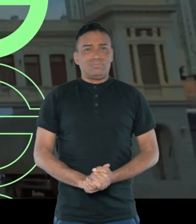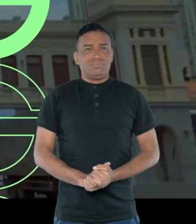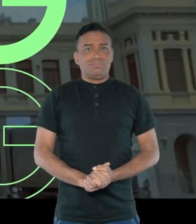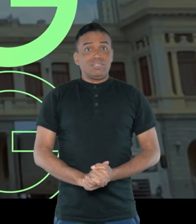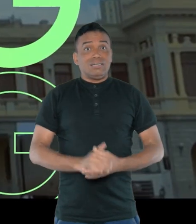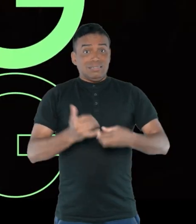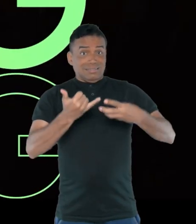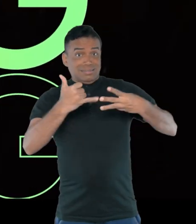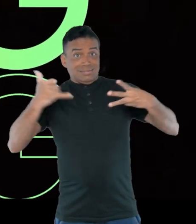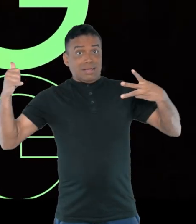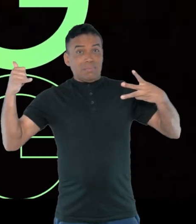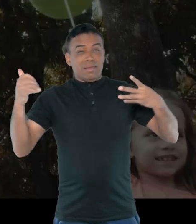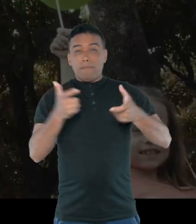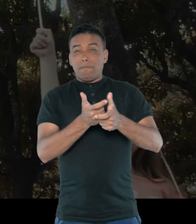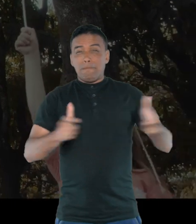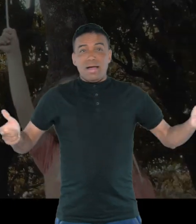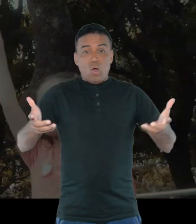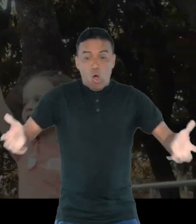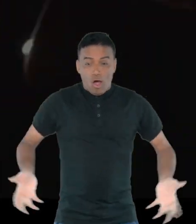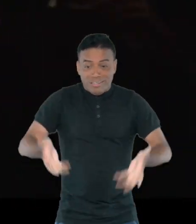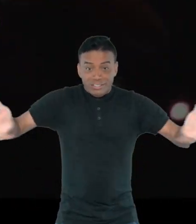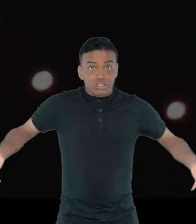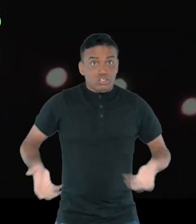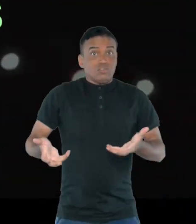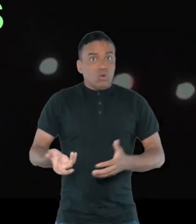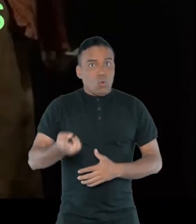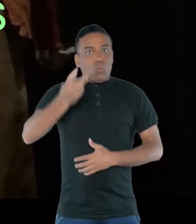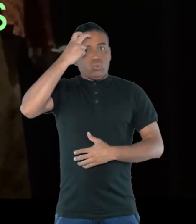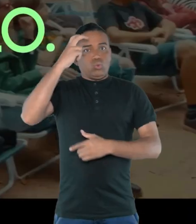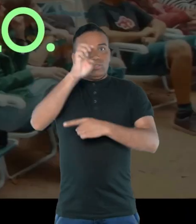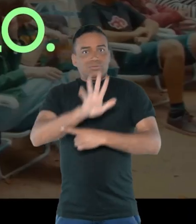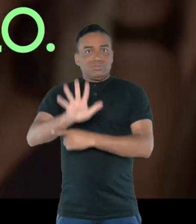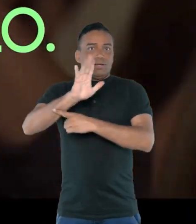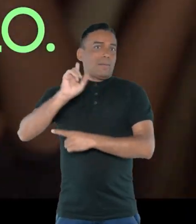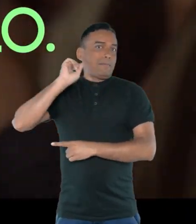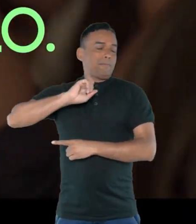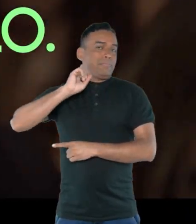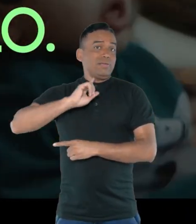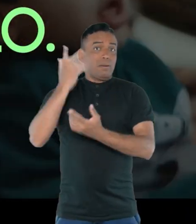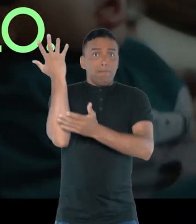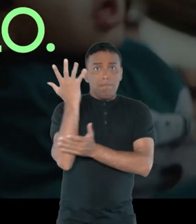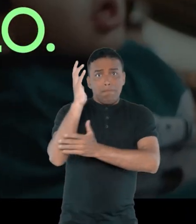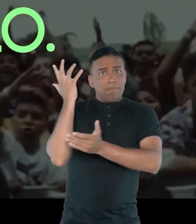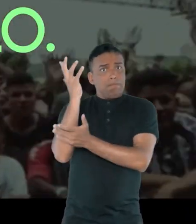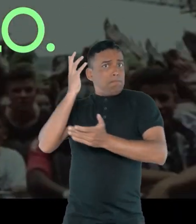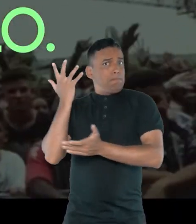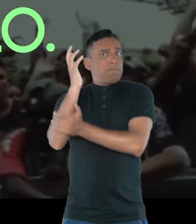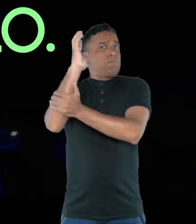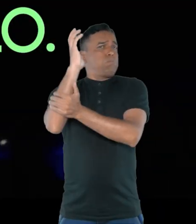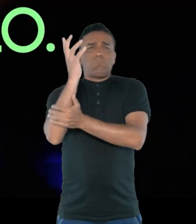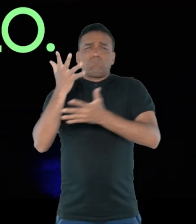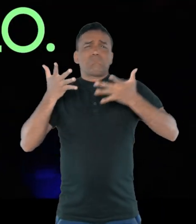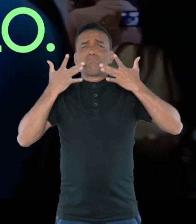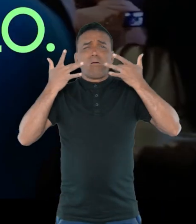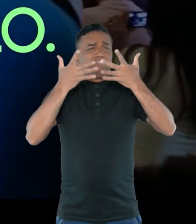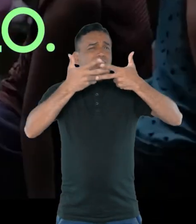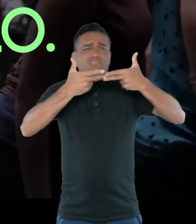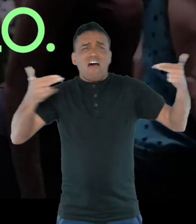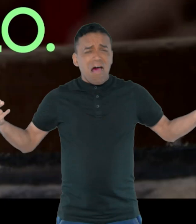A CEMIG, maior incentivadora da cultura de Minas, aplaude de pé este espetáculo.